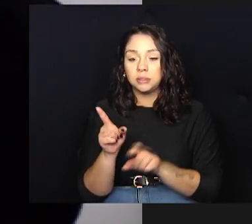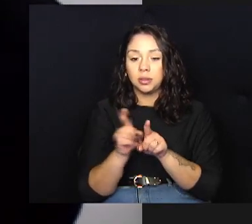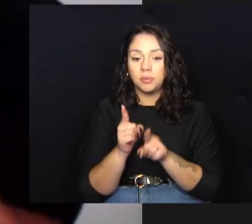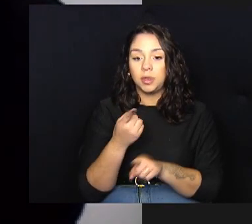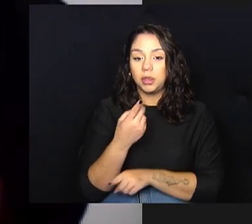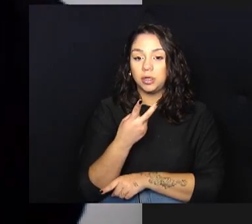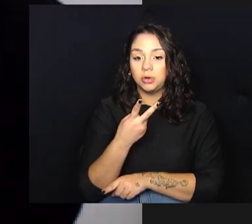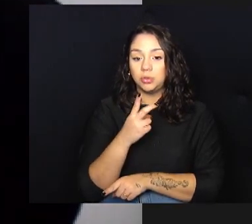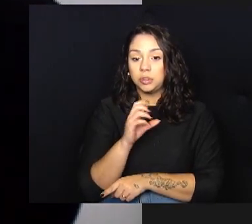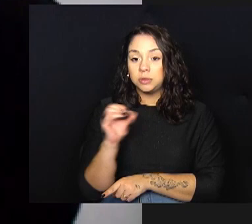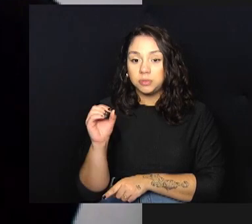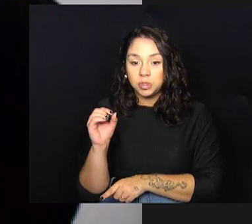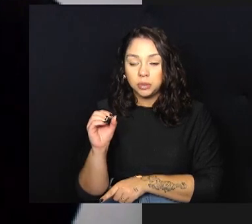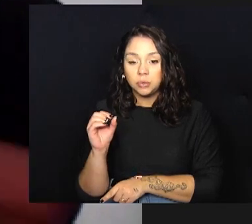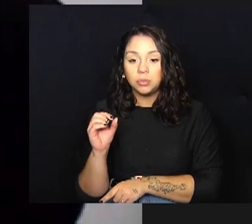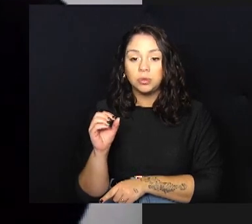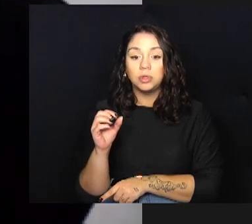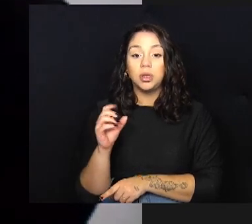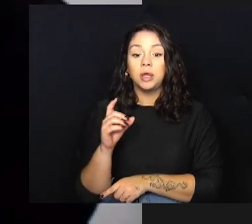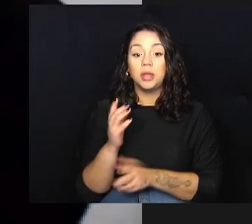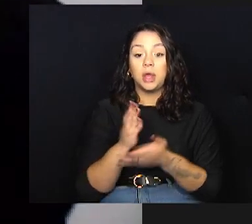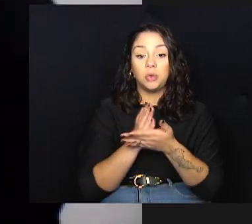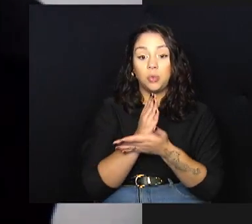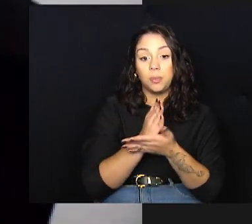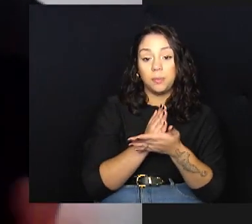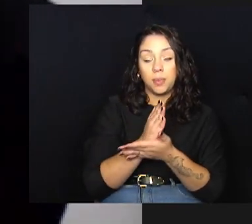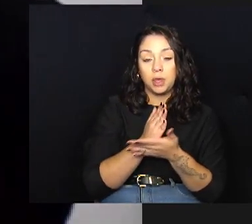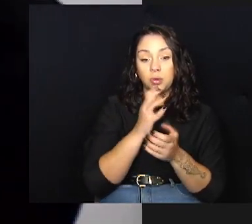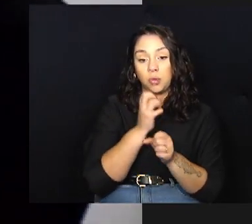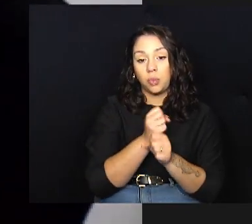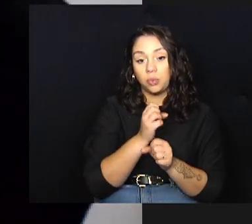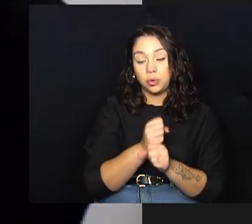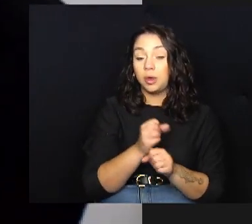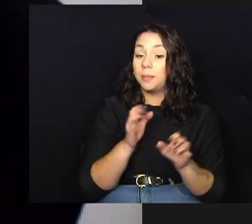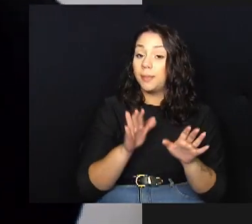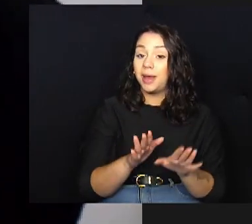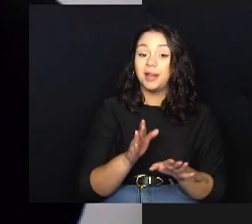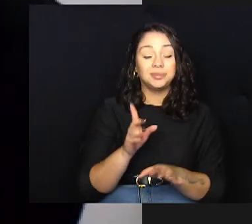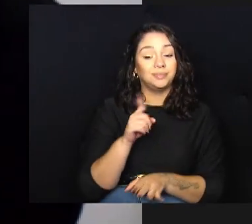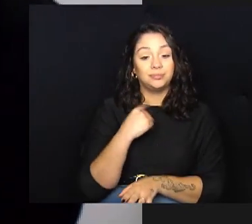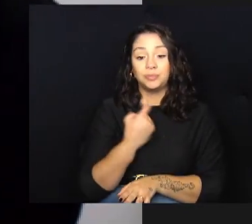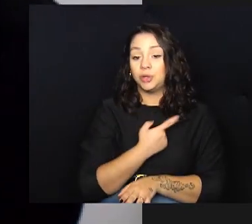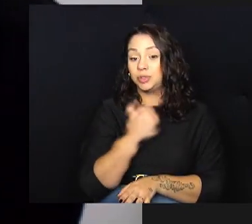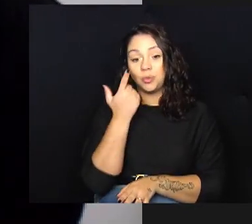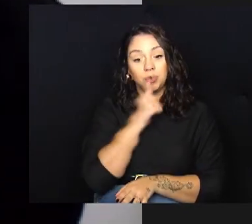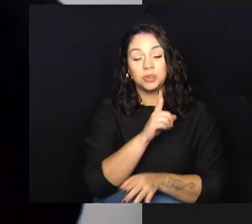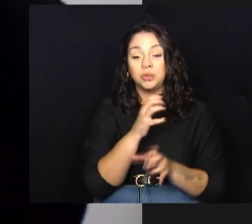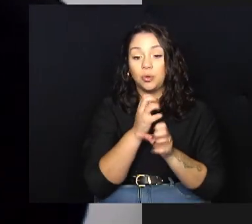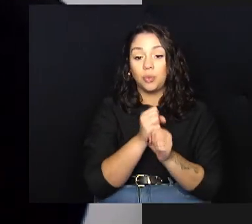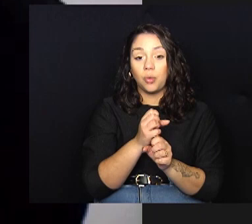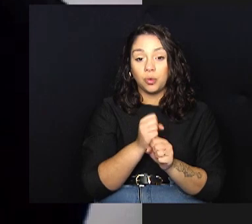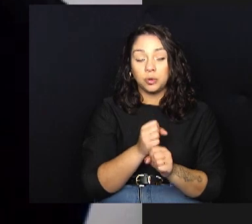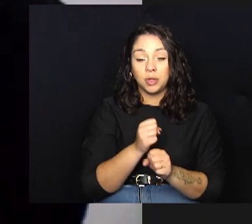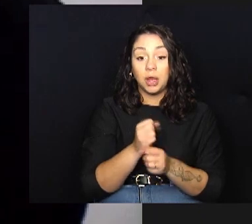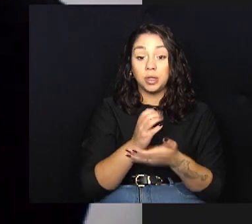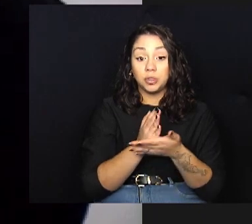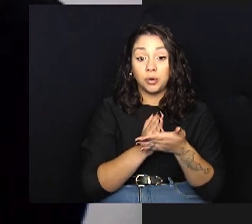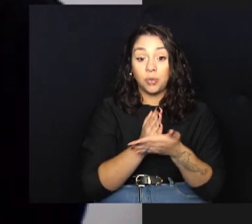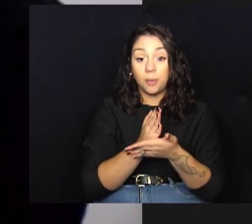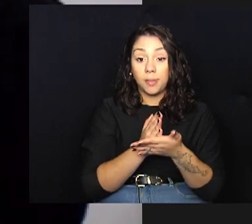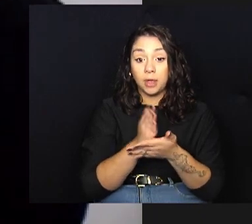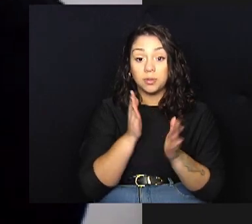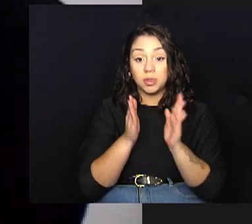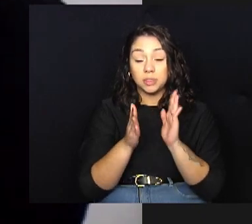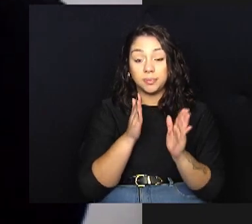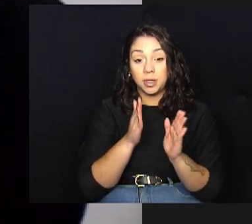96 né só que a gente não teve a possibilidade de fazer essa Contagem no meio da década agora nesse período